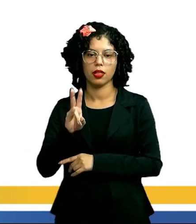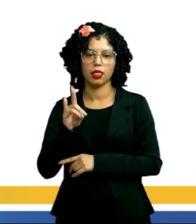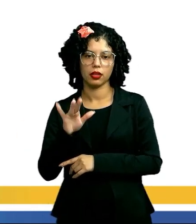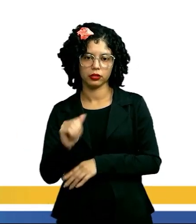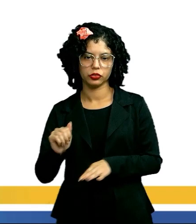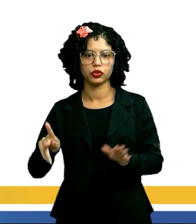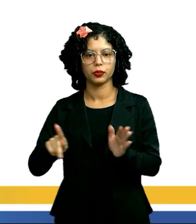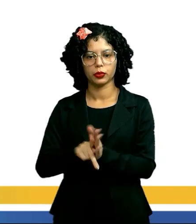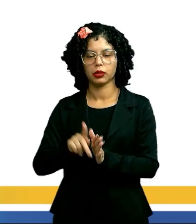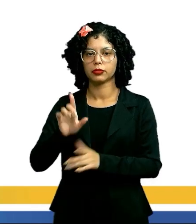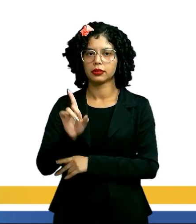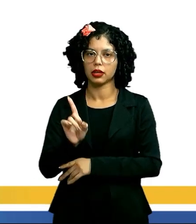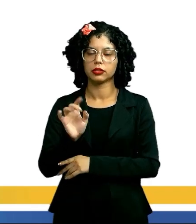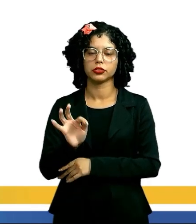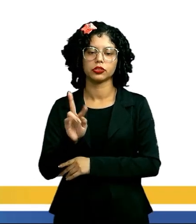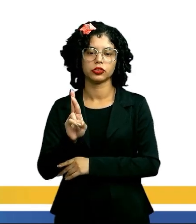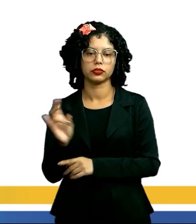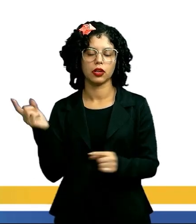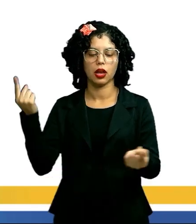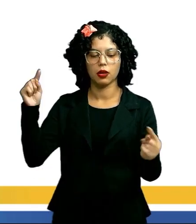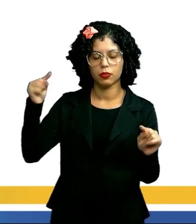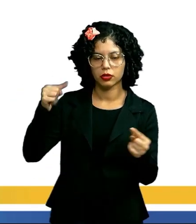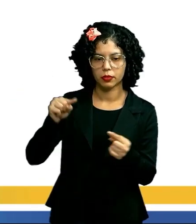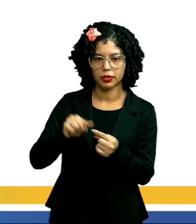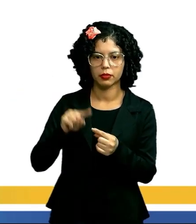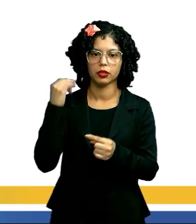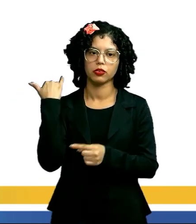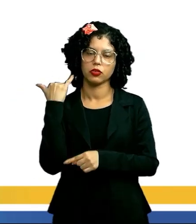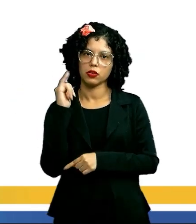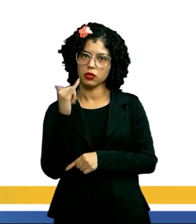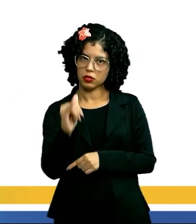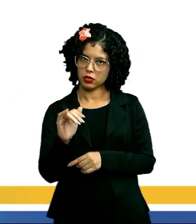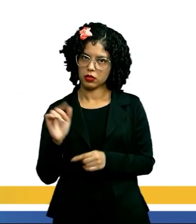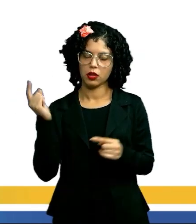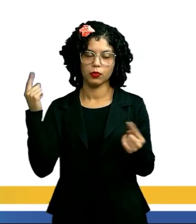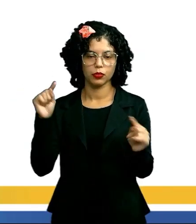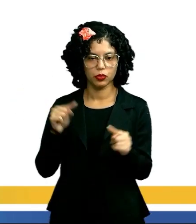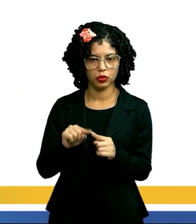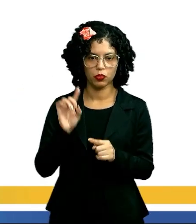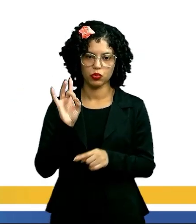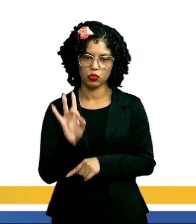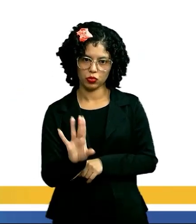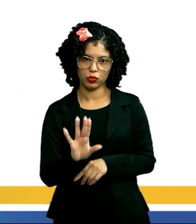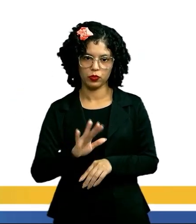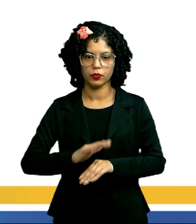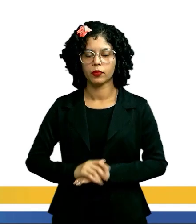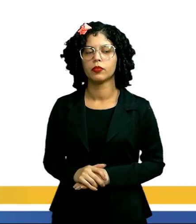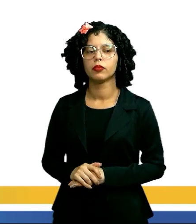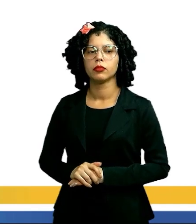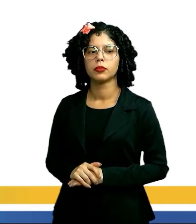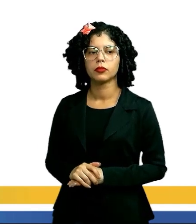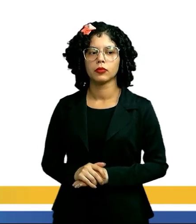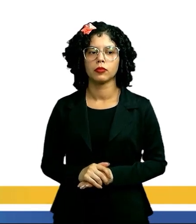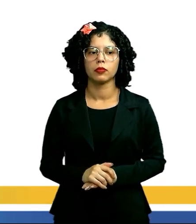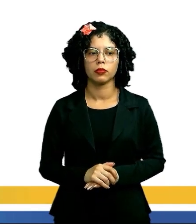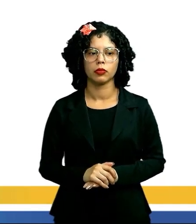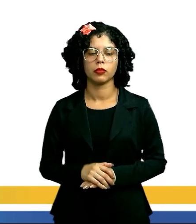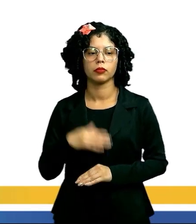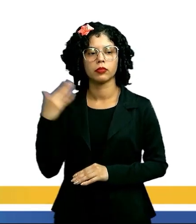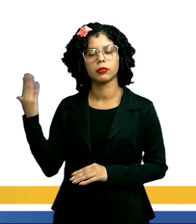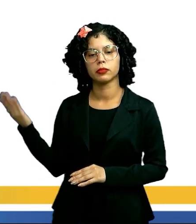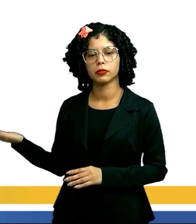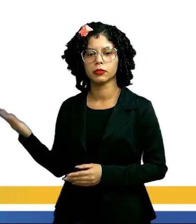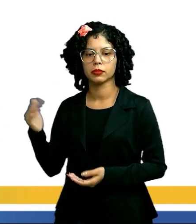uma aproximação, né? Onde as nuvens de elétrons elas apenas se aproximam. Então a nomenclatura de um nitrocomposto ela vai ser